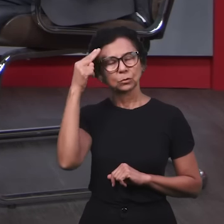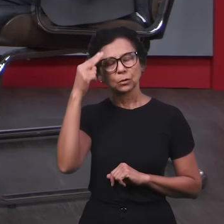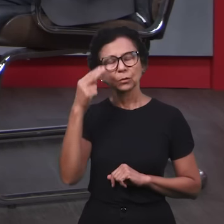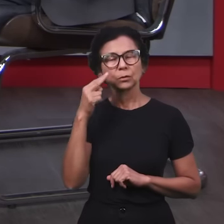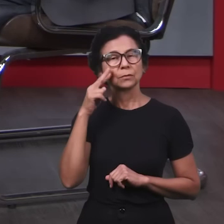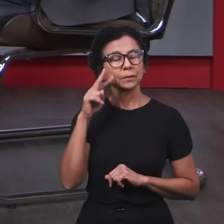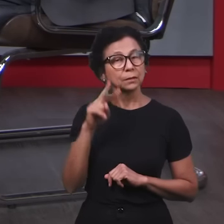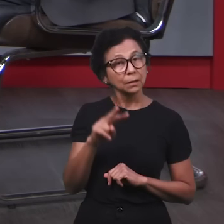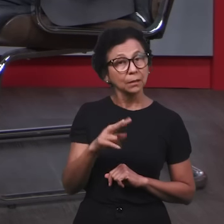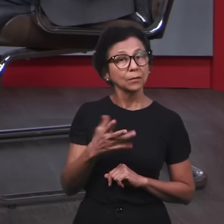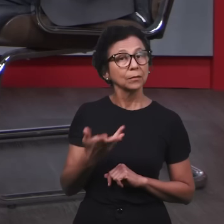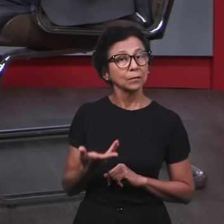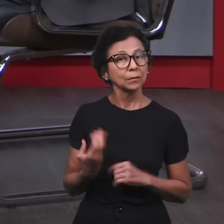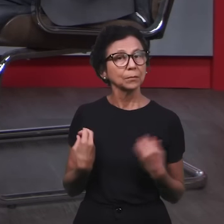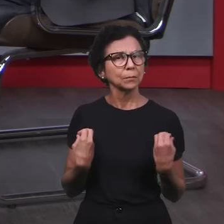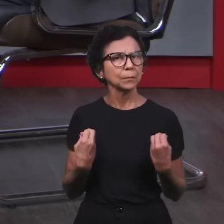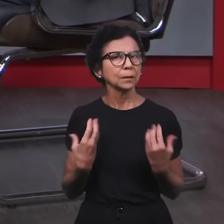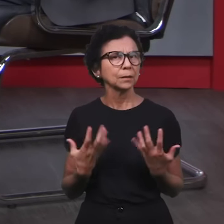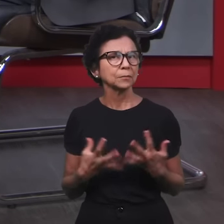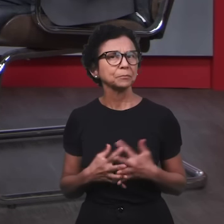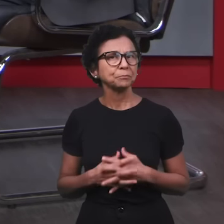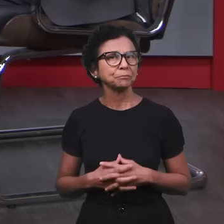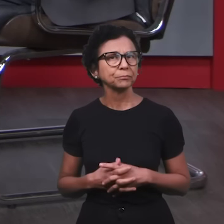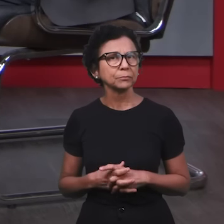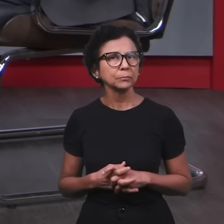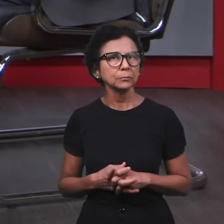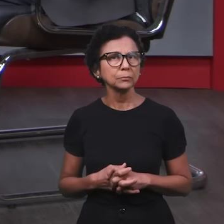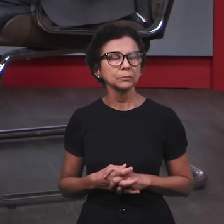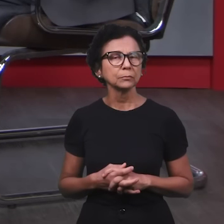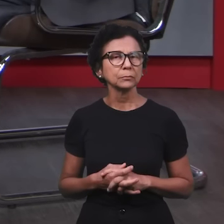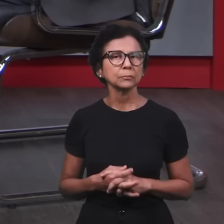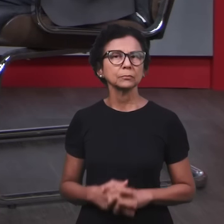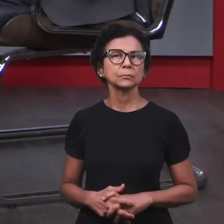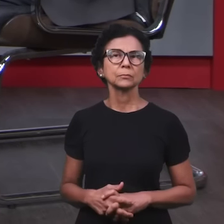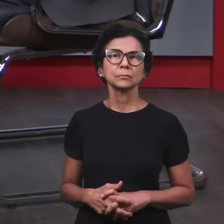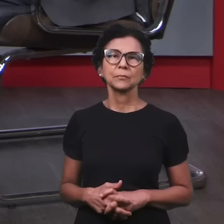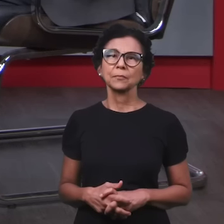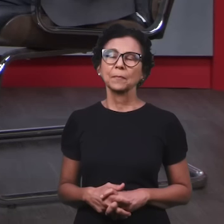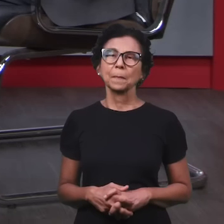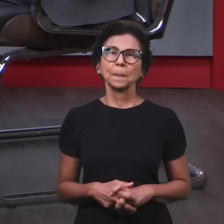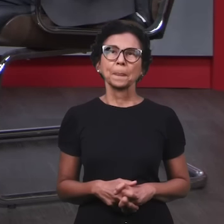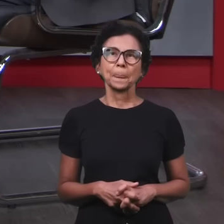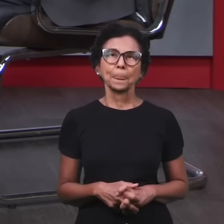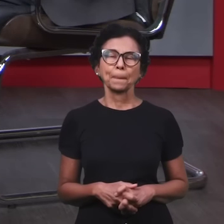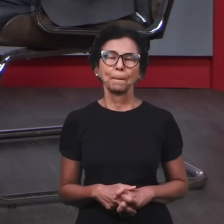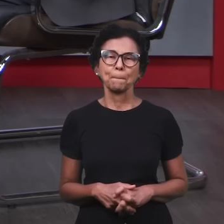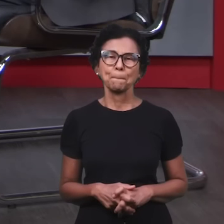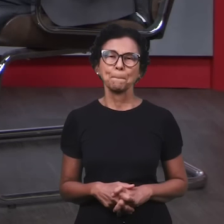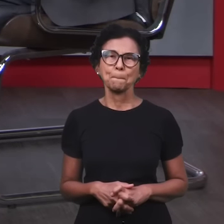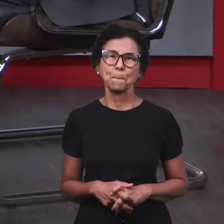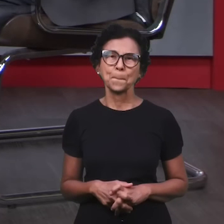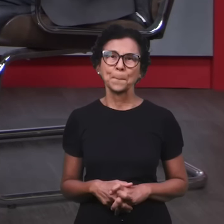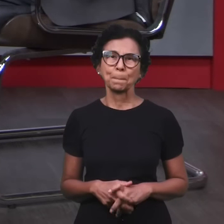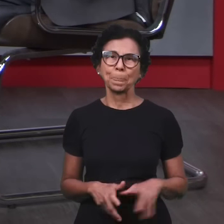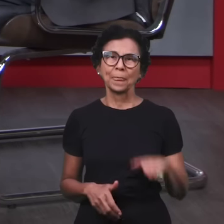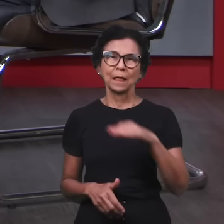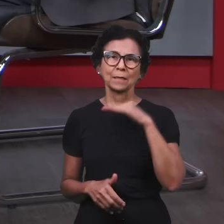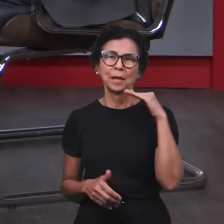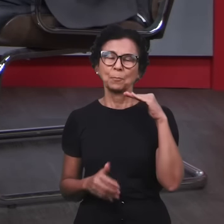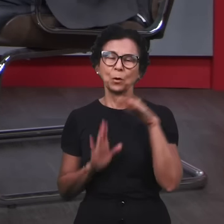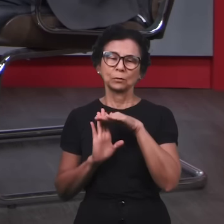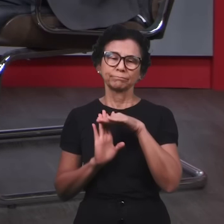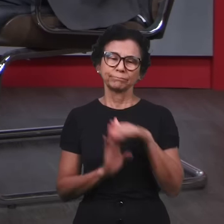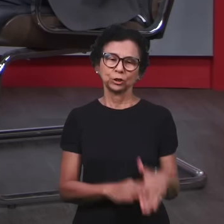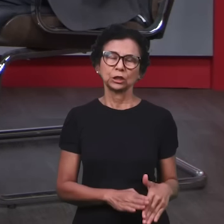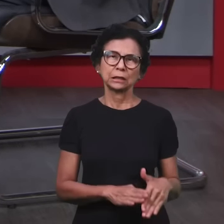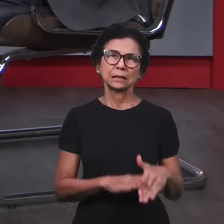para quê? Para quê? Para livrá-lo da cova, ou seja, para livrá-lo da morte. É notável, eu